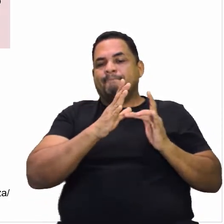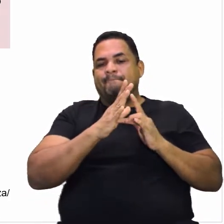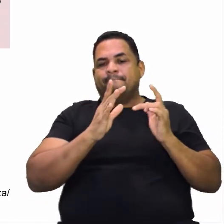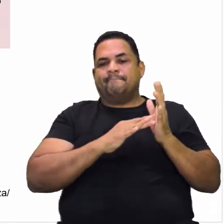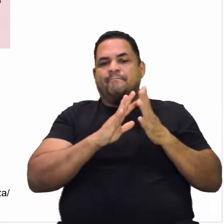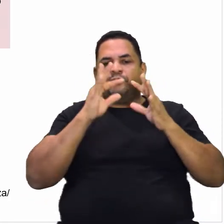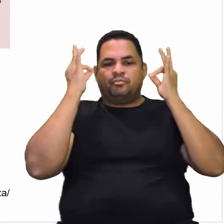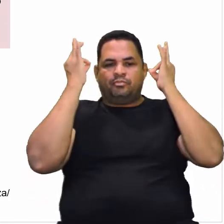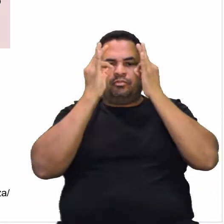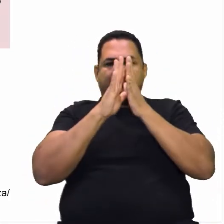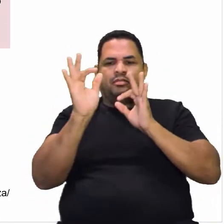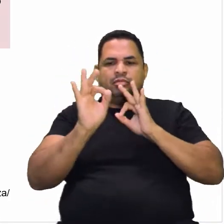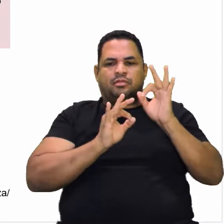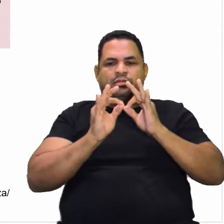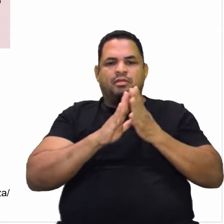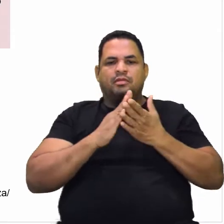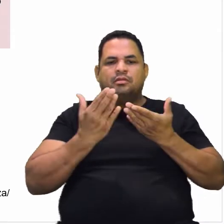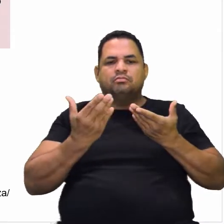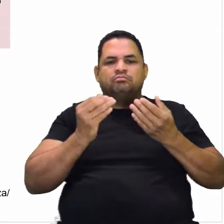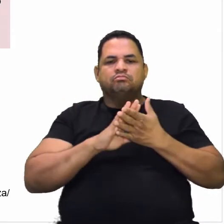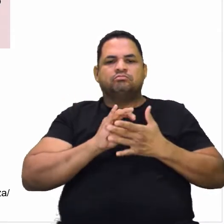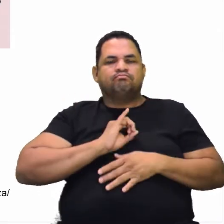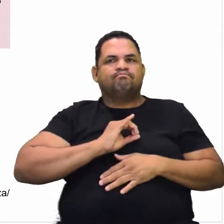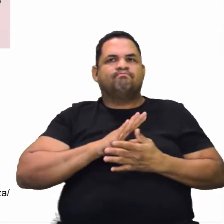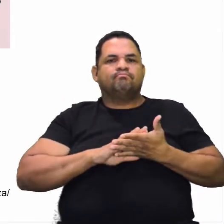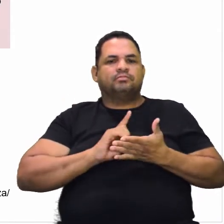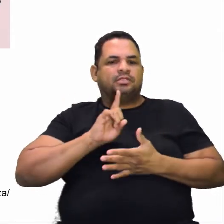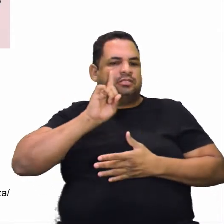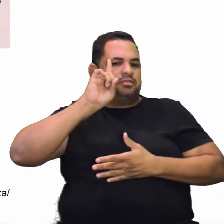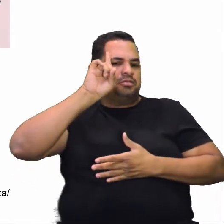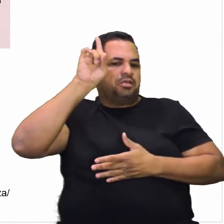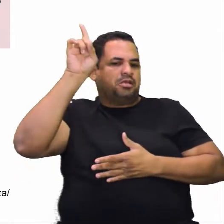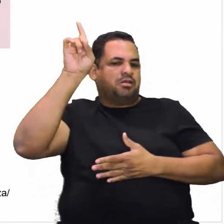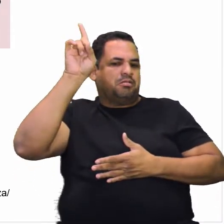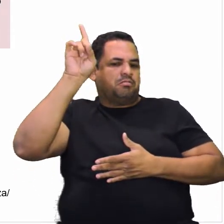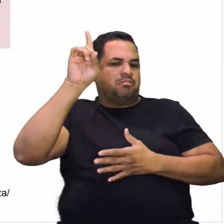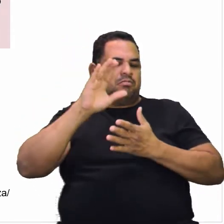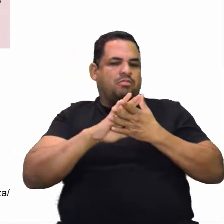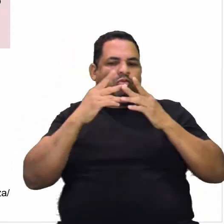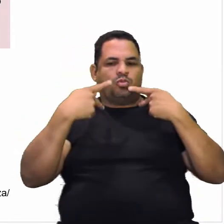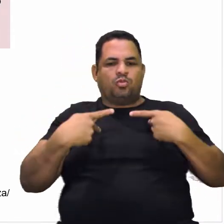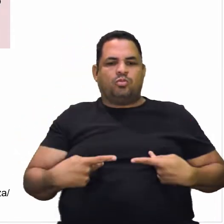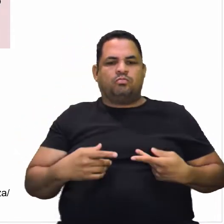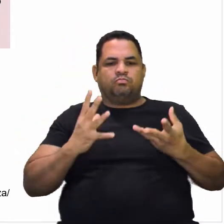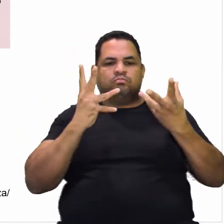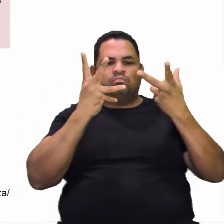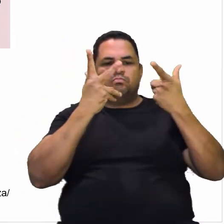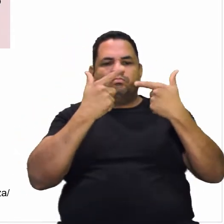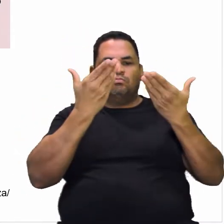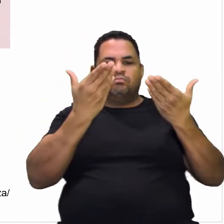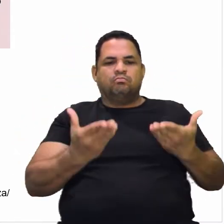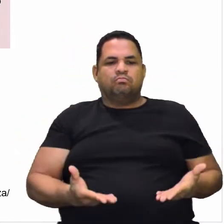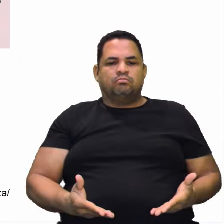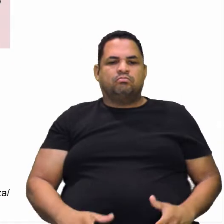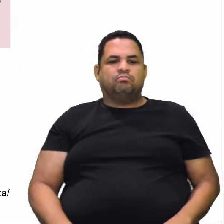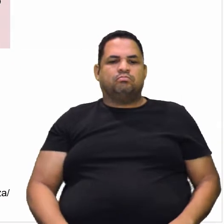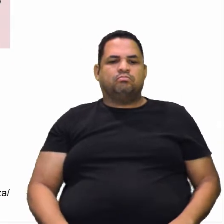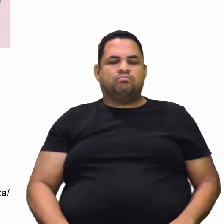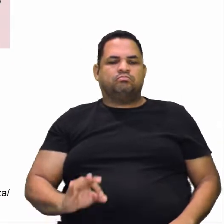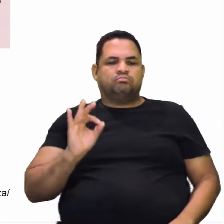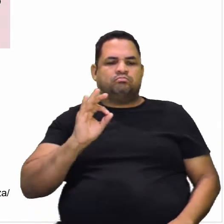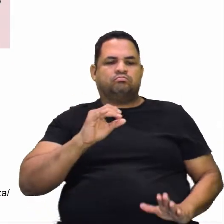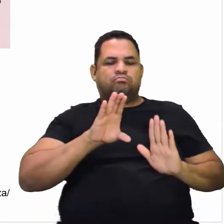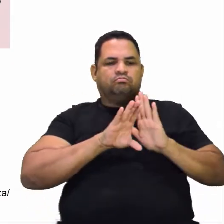essas proporções ideais para o corpo. O belo. Olha essa imagem aí, que define